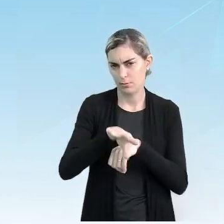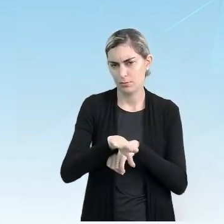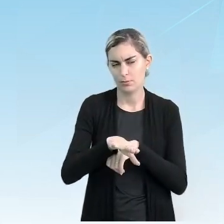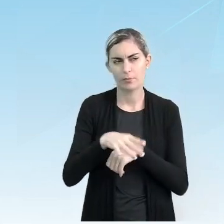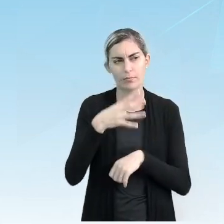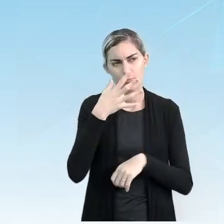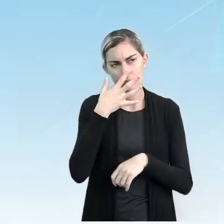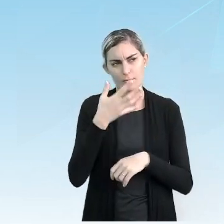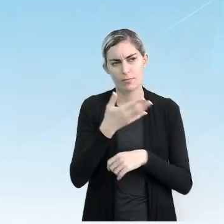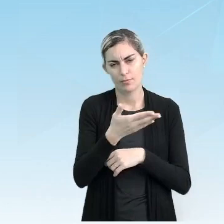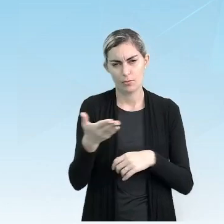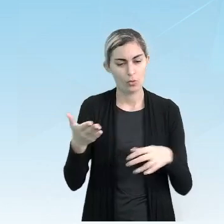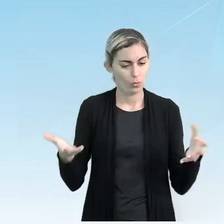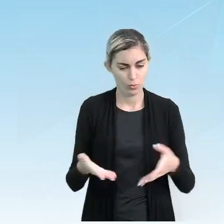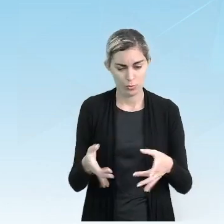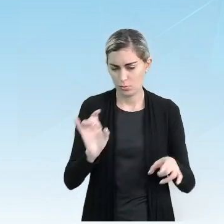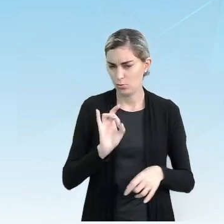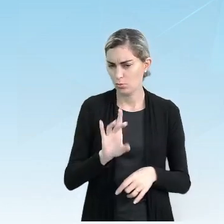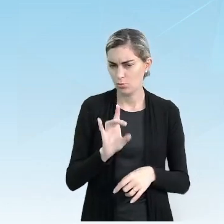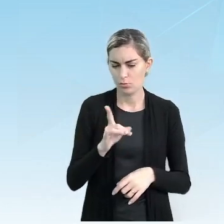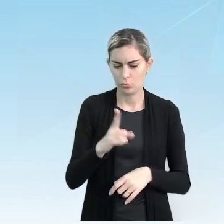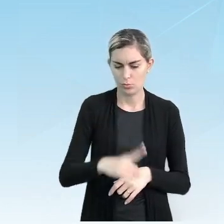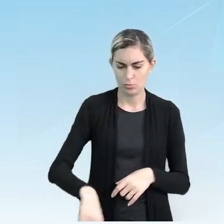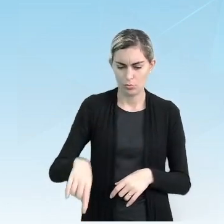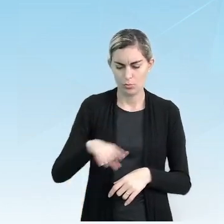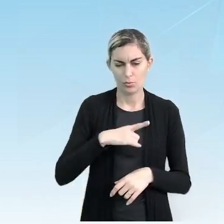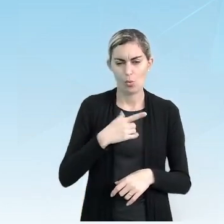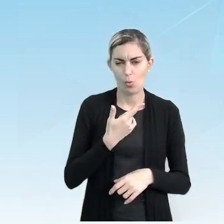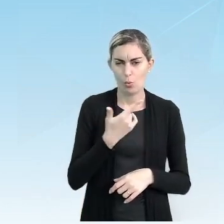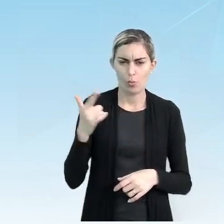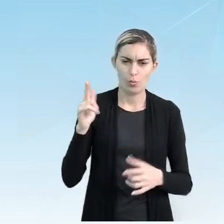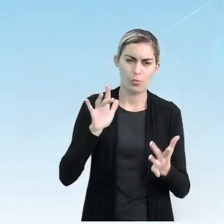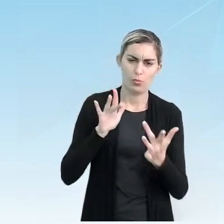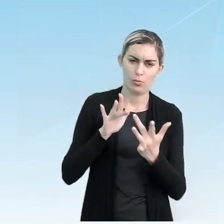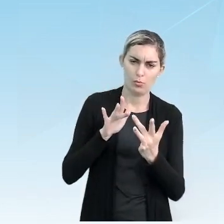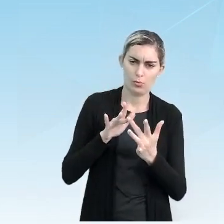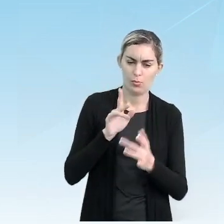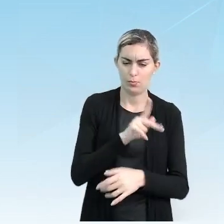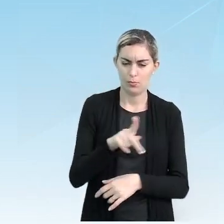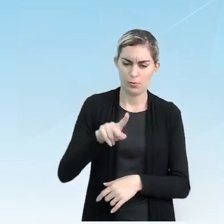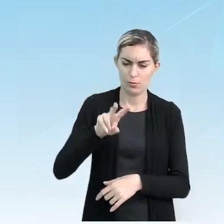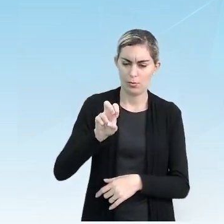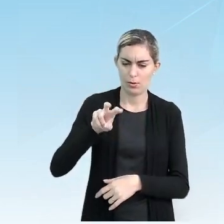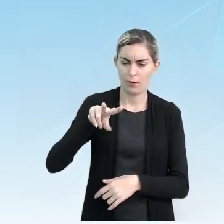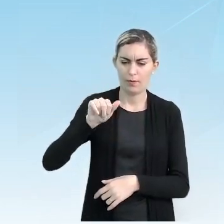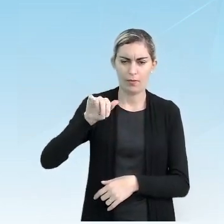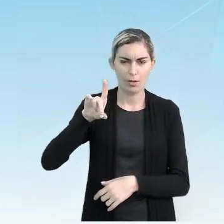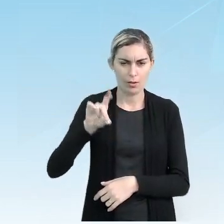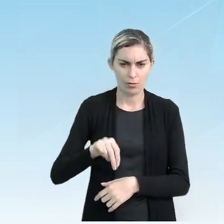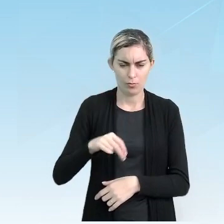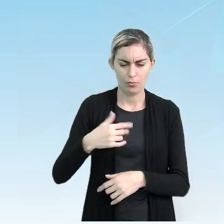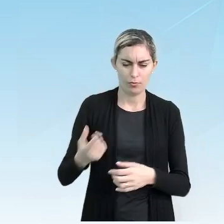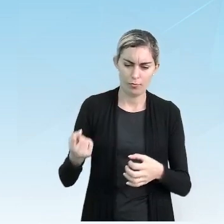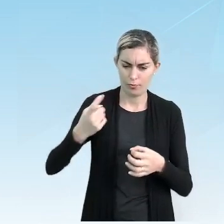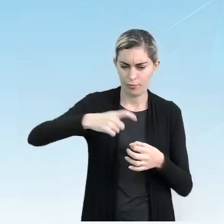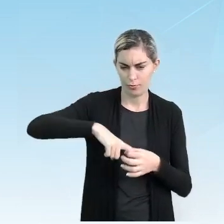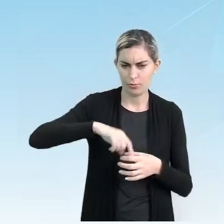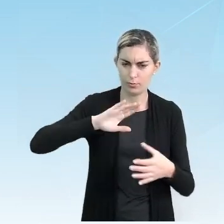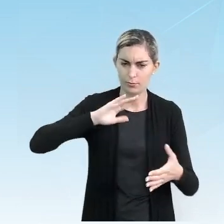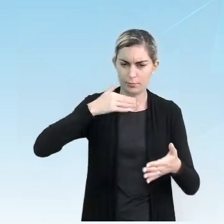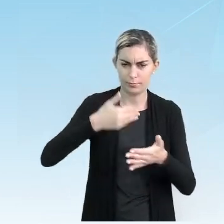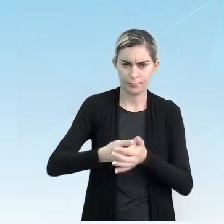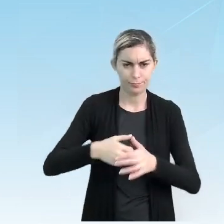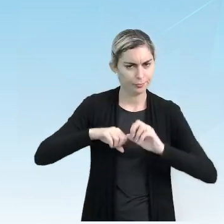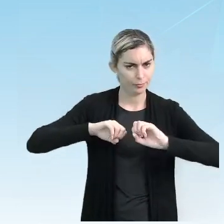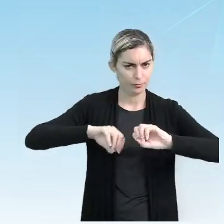Olha, minha gente, por hoje é só. Nós teremos um outro contato. O professor Evaldo vai voltar na próxima aula para continuar